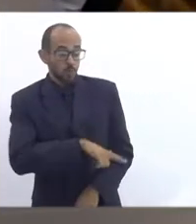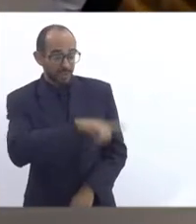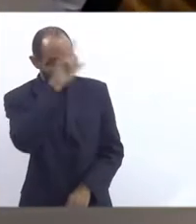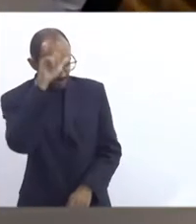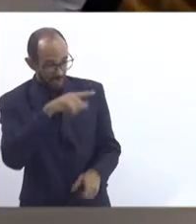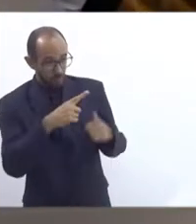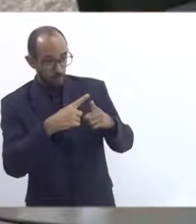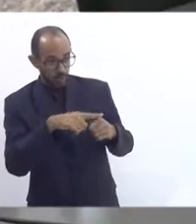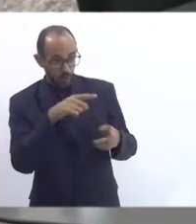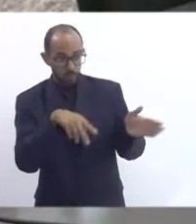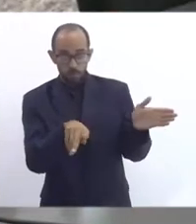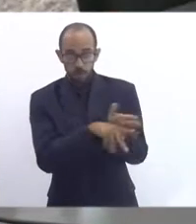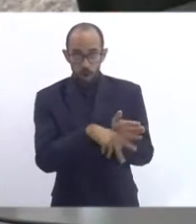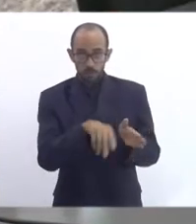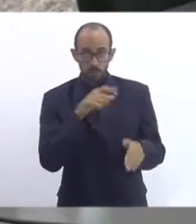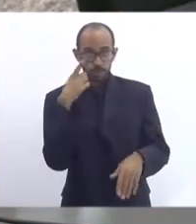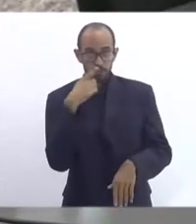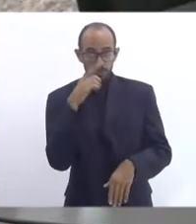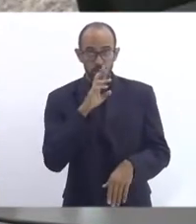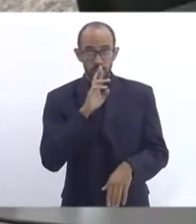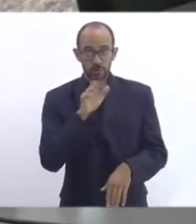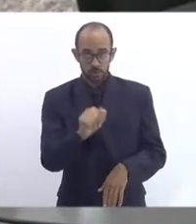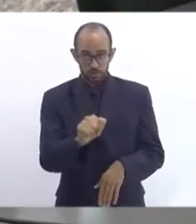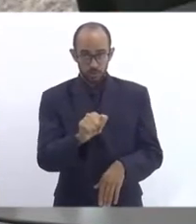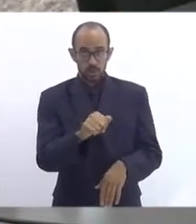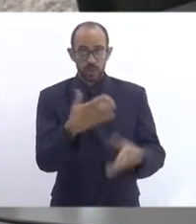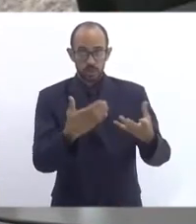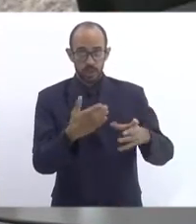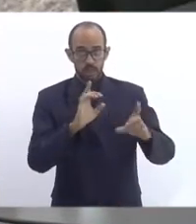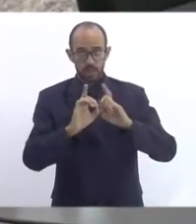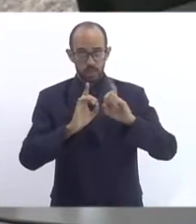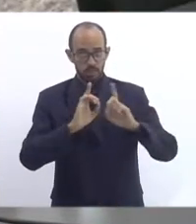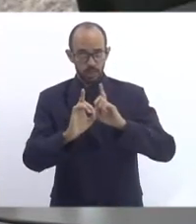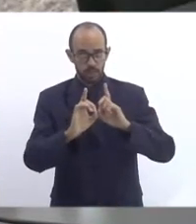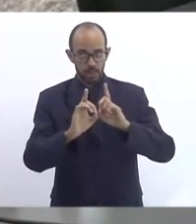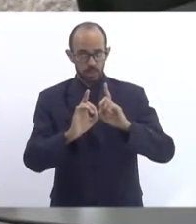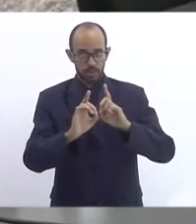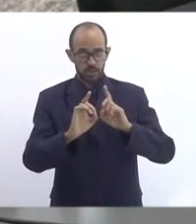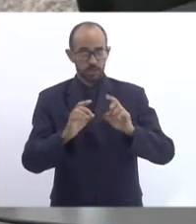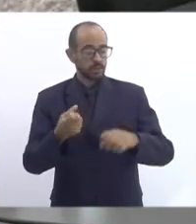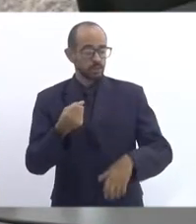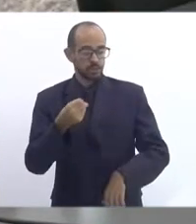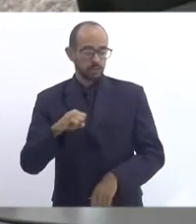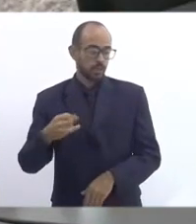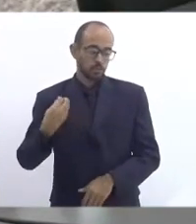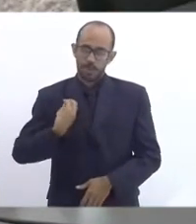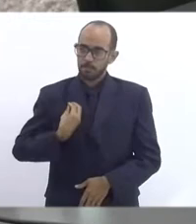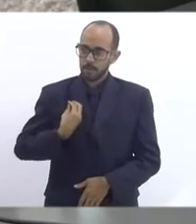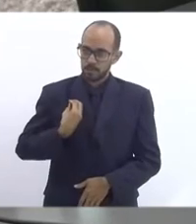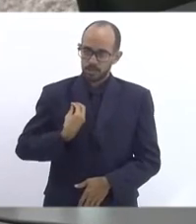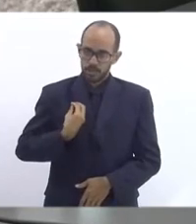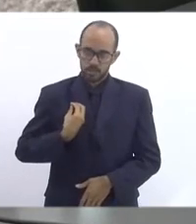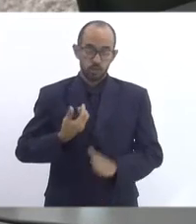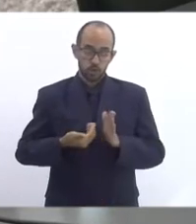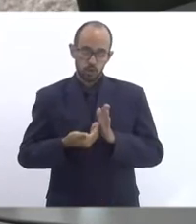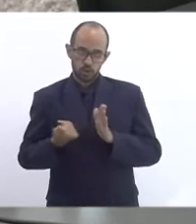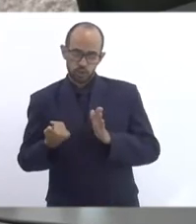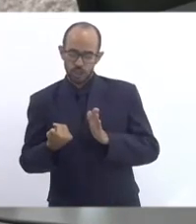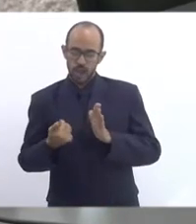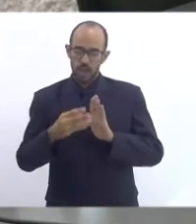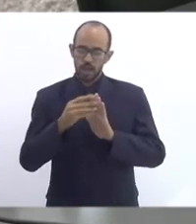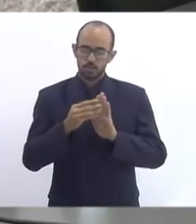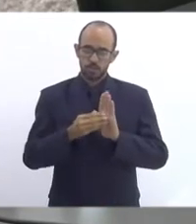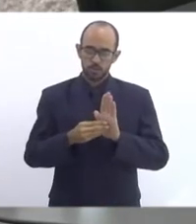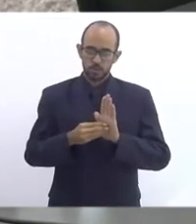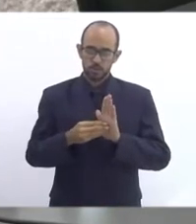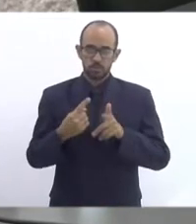próprio deputado Rodrigo Amorim quer debater o tema, e como ele não está presente, eu vou tirar de pauta. Voto, porque ele quer fazer ótimo,